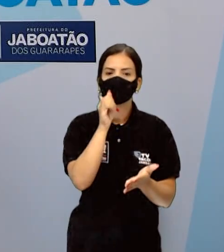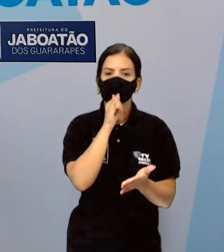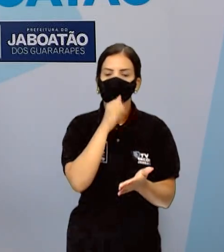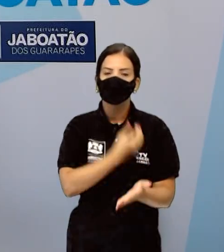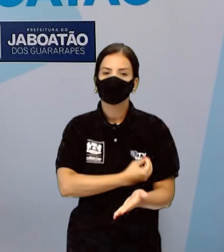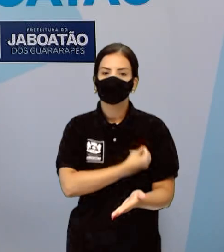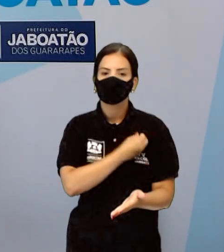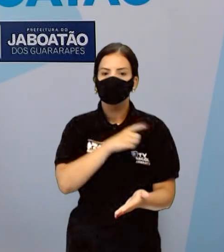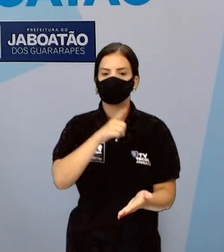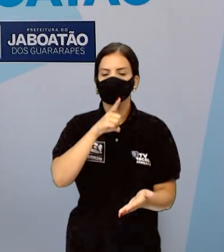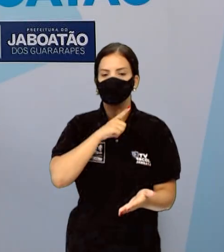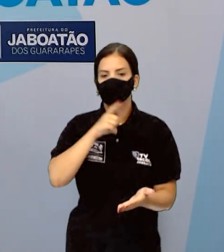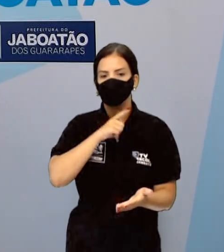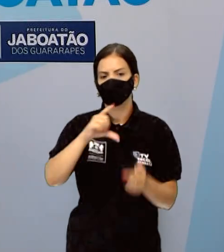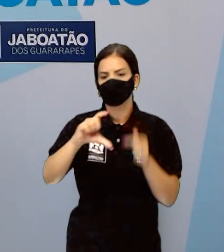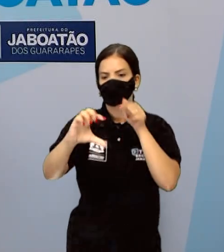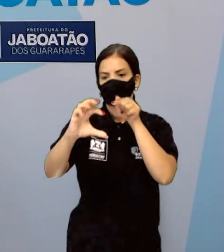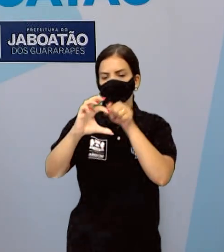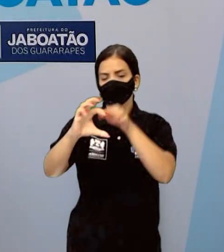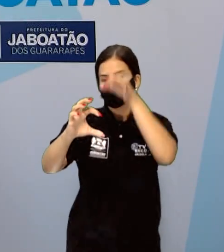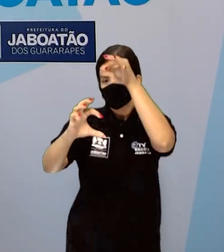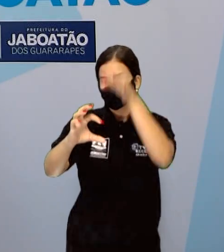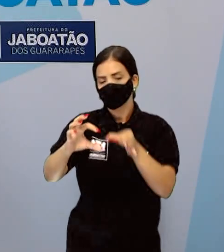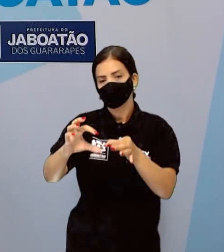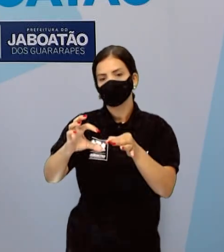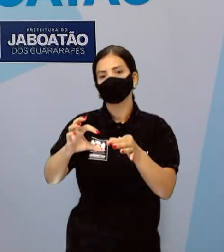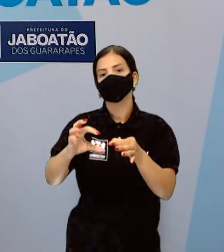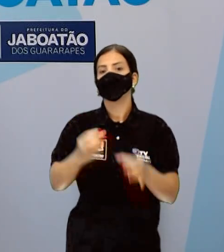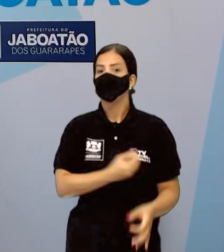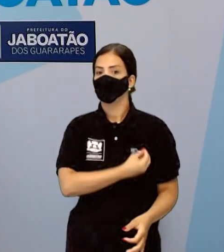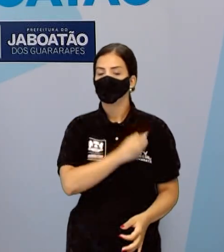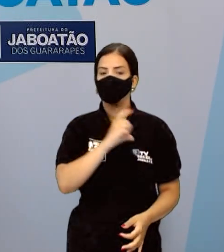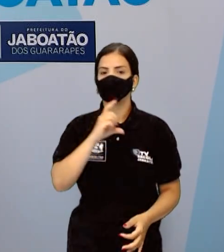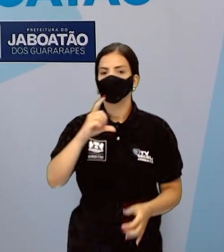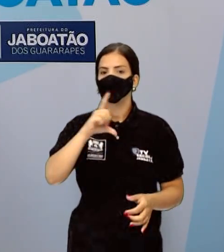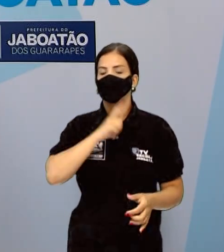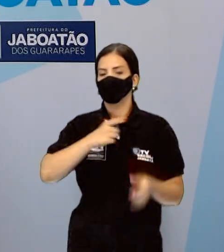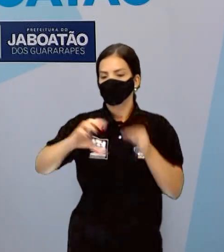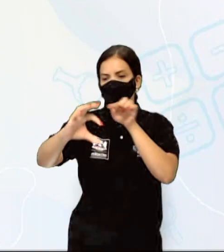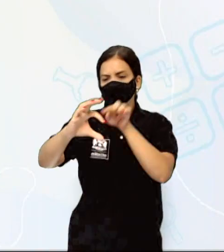vivos procariontes e seres vivos eucariontes. É o nosso desafio